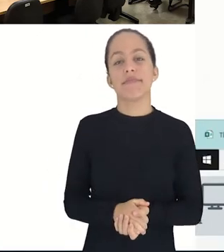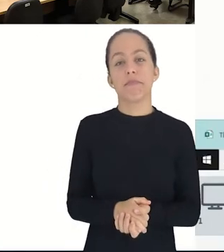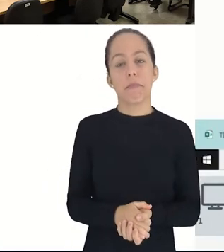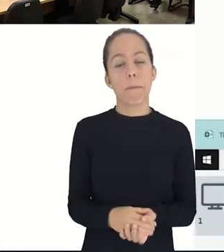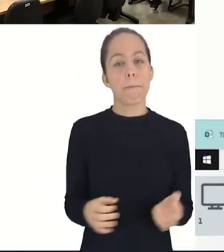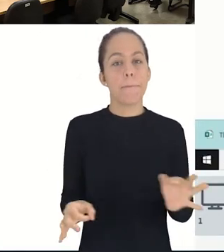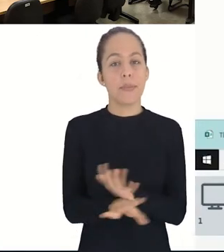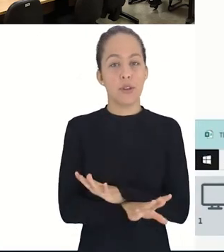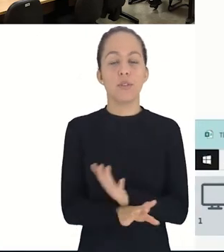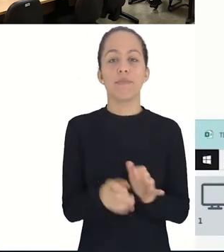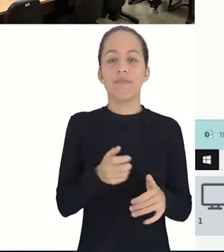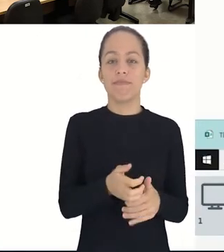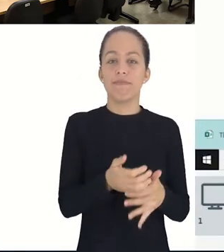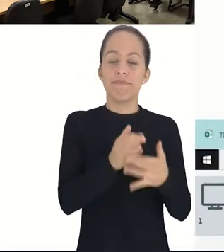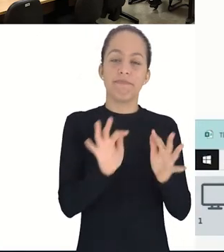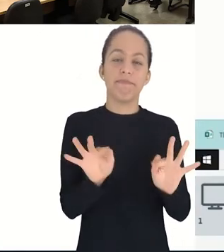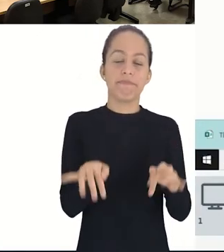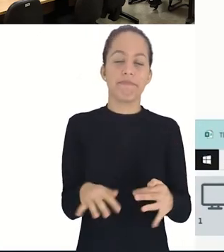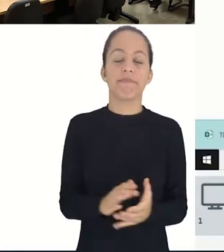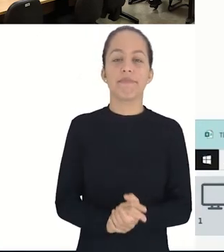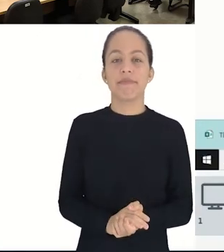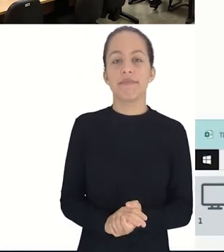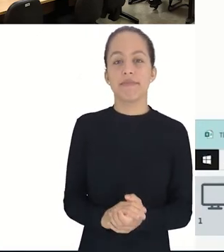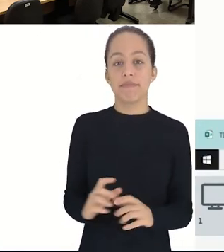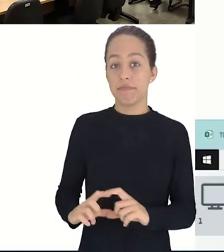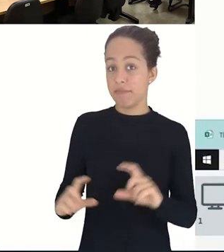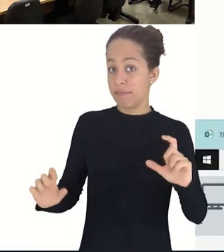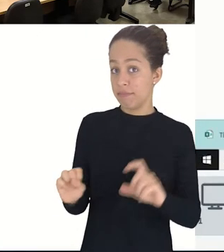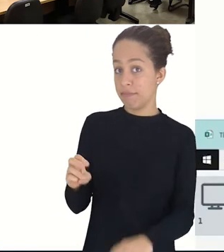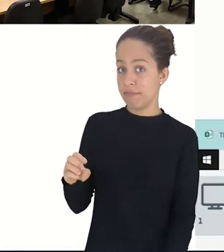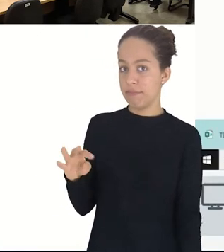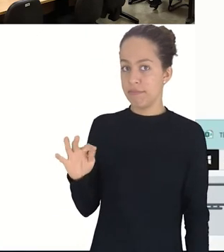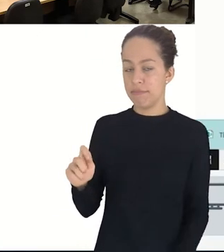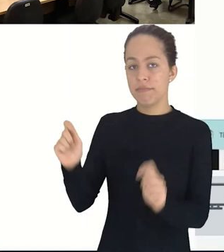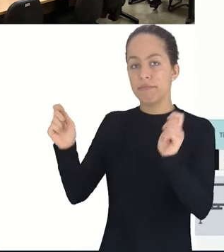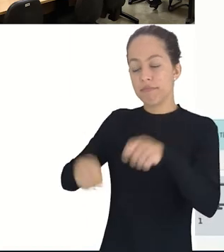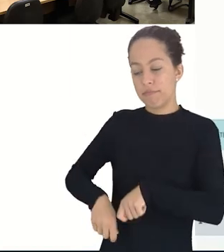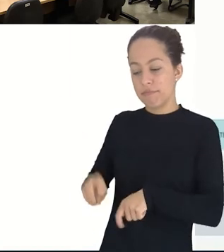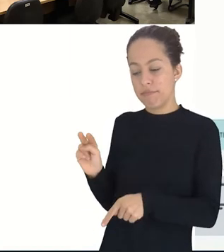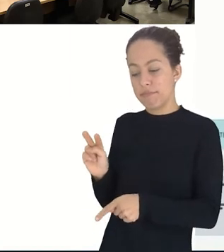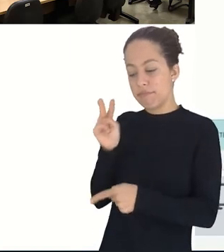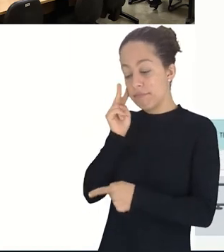Pronto, chegamos ao final da lista. Semente pode ser conferida